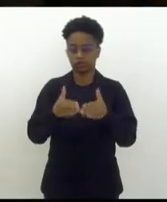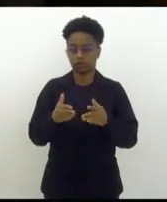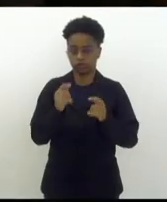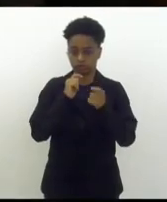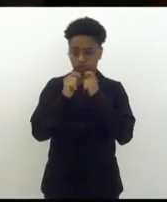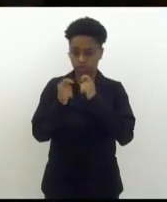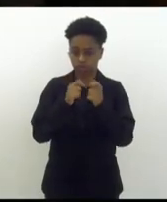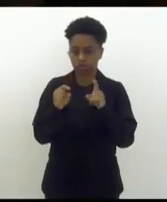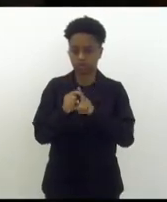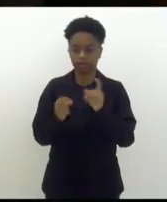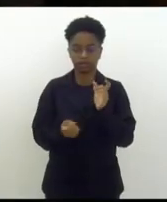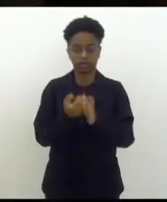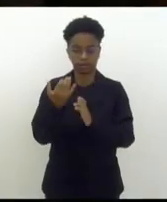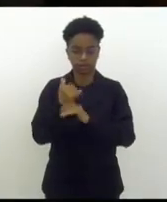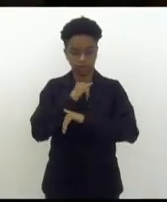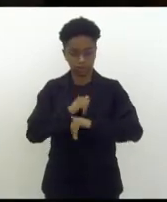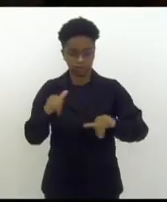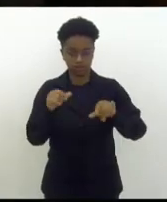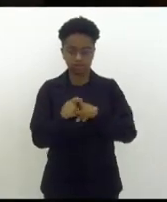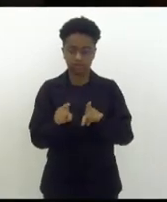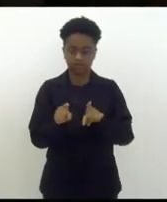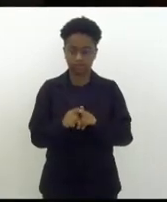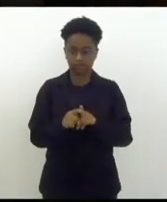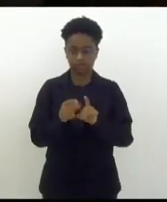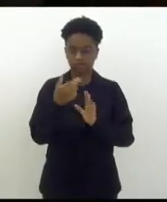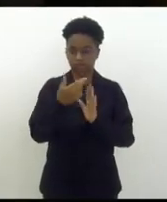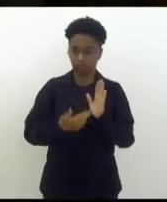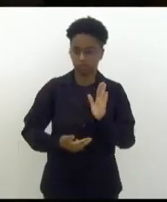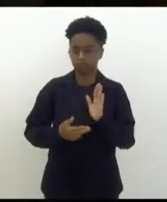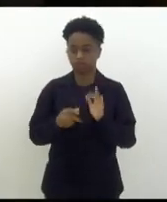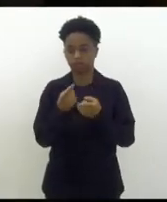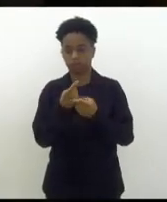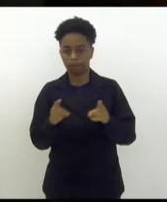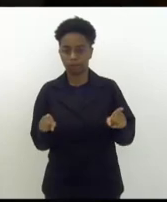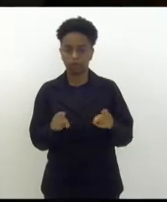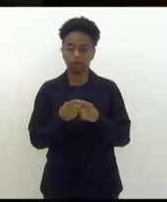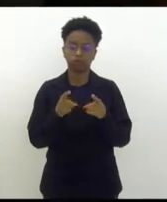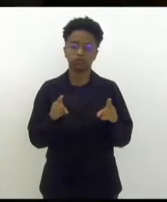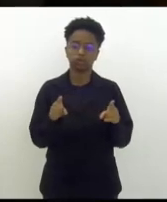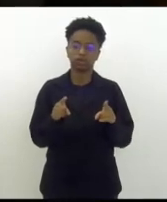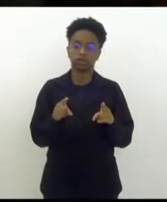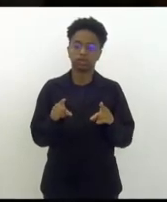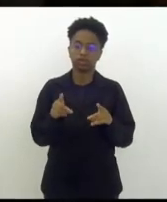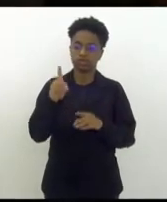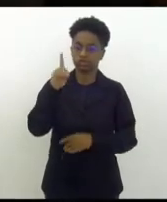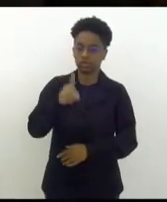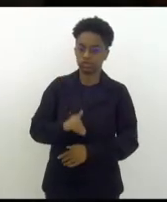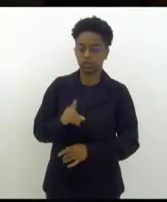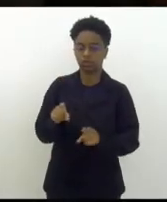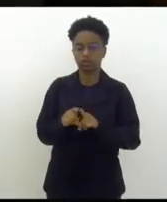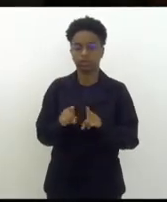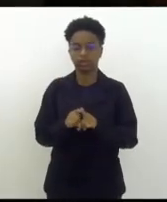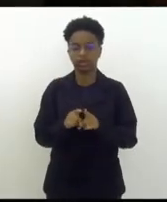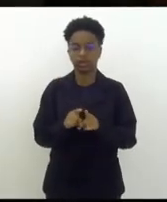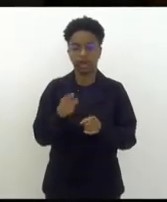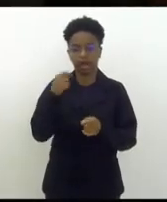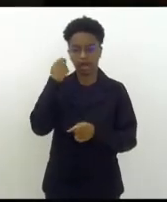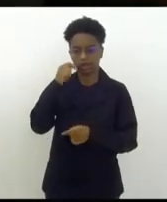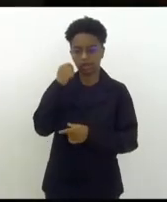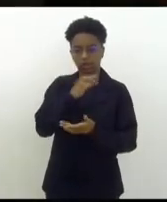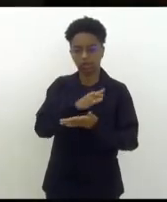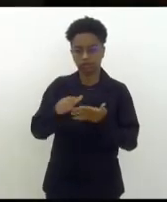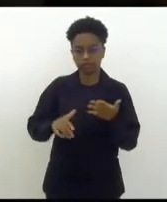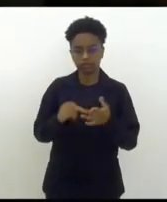produtores de Notícias mas também para roteiristas para músicos para diretores para atores e atrizes que